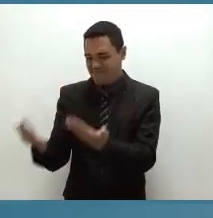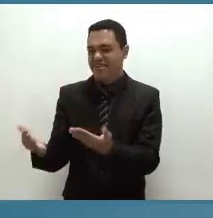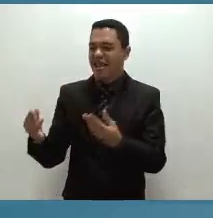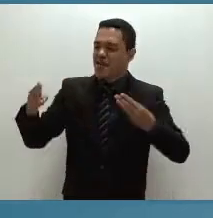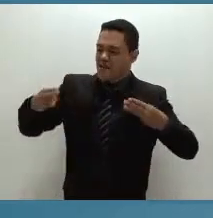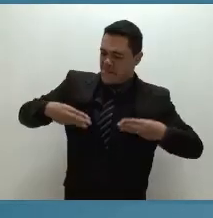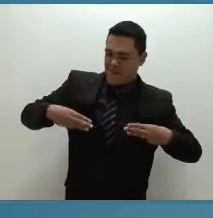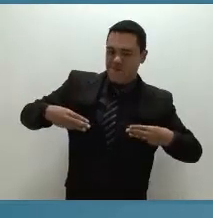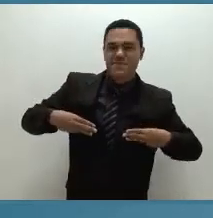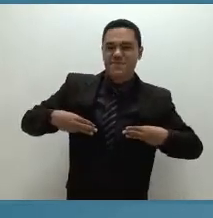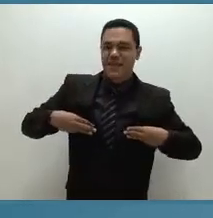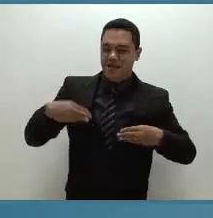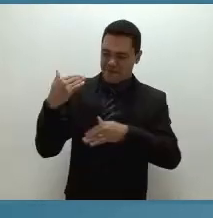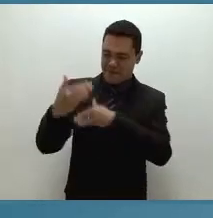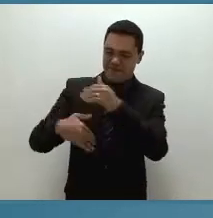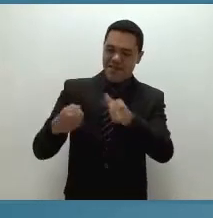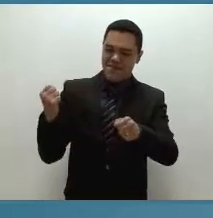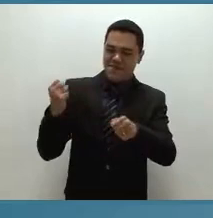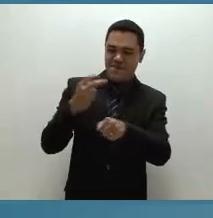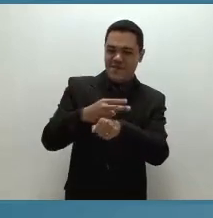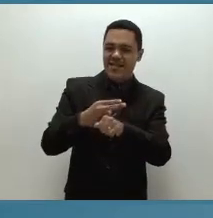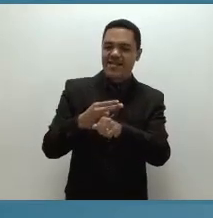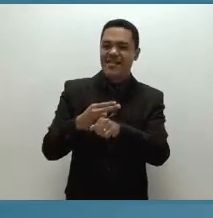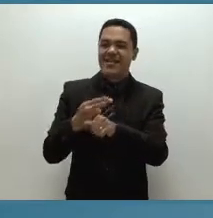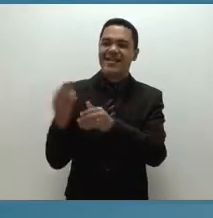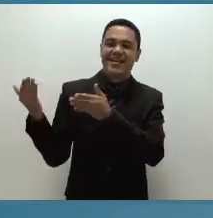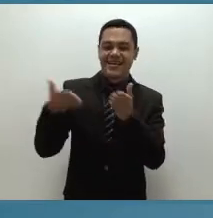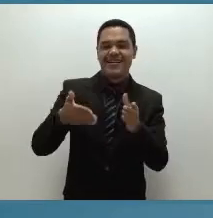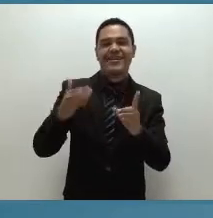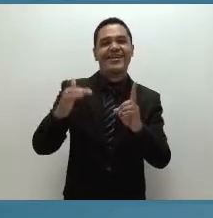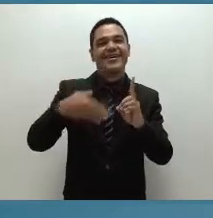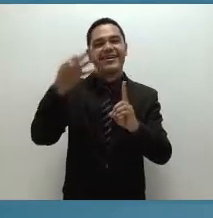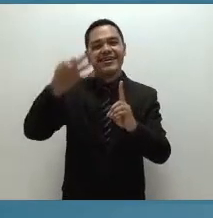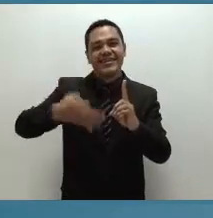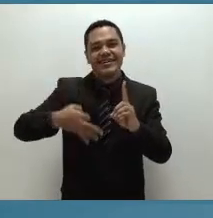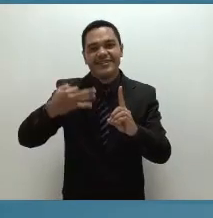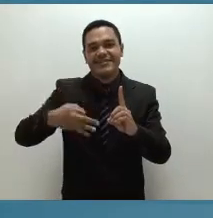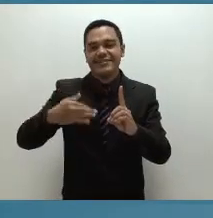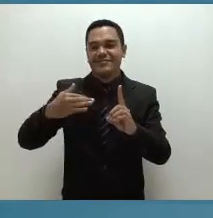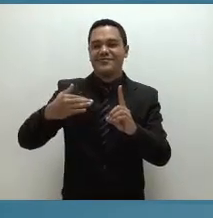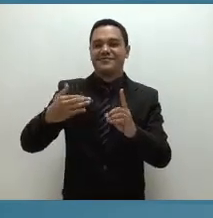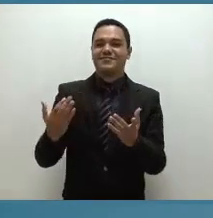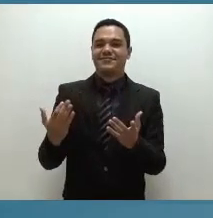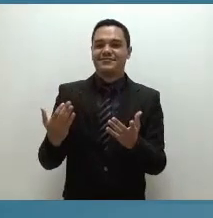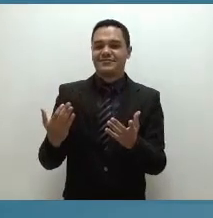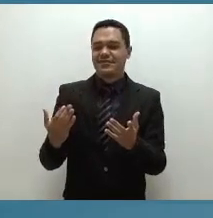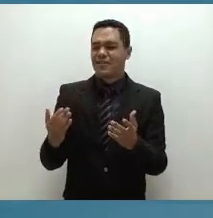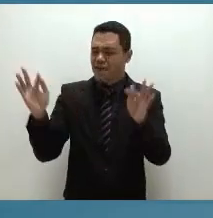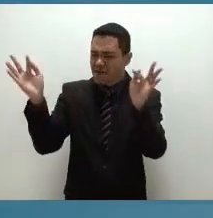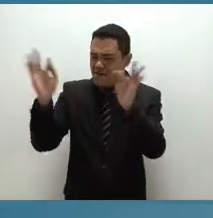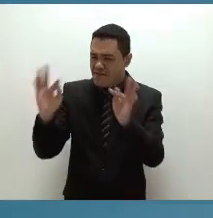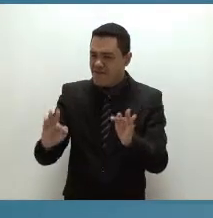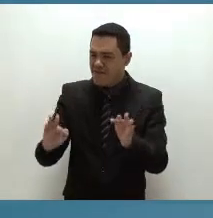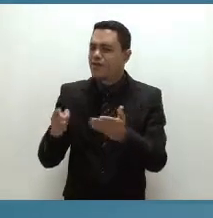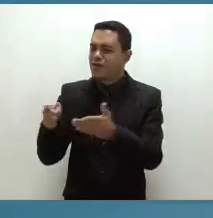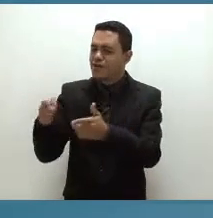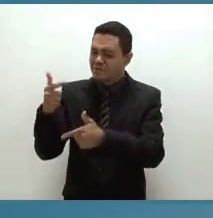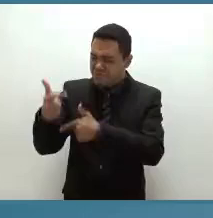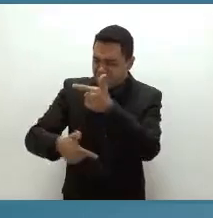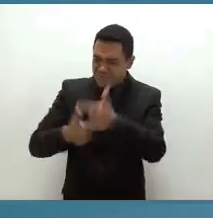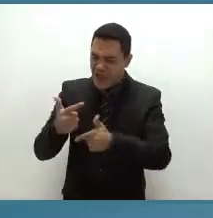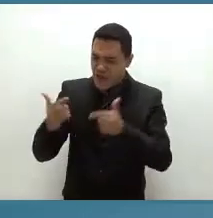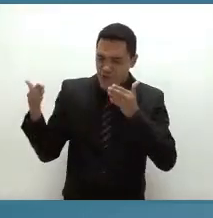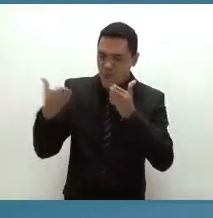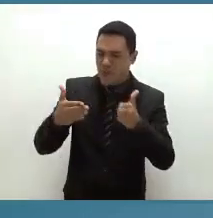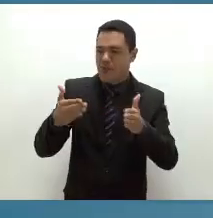Brasil e chegar aqui e eu te dar a palavra. Se espera que você compare muito com o que eu faço.